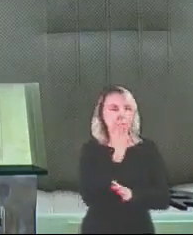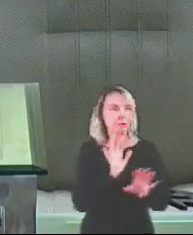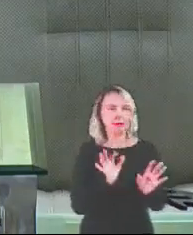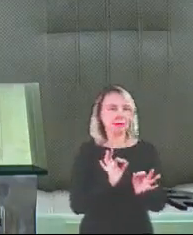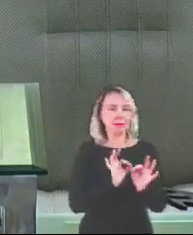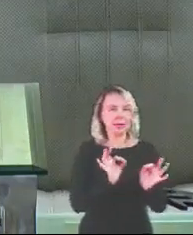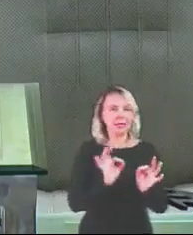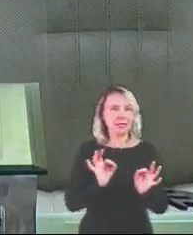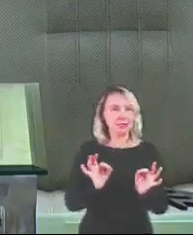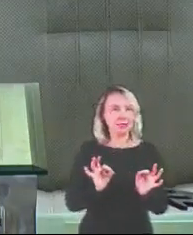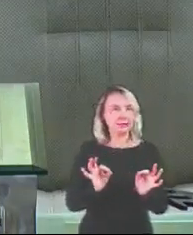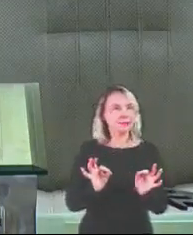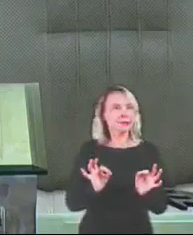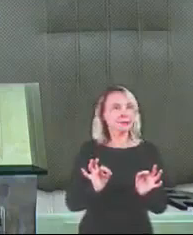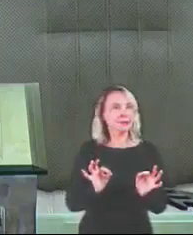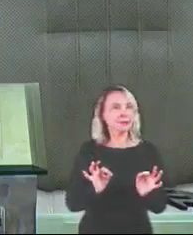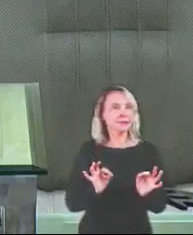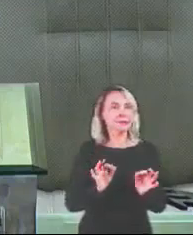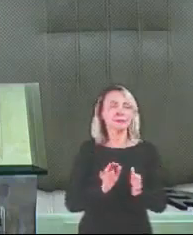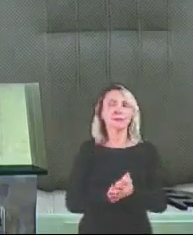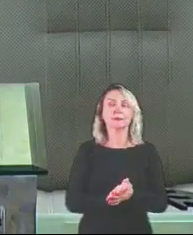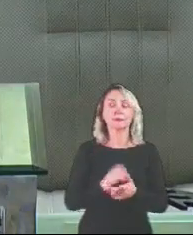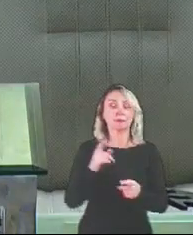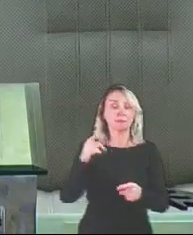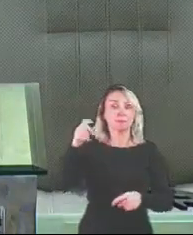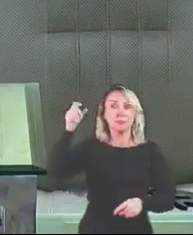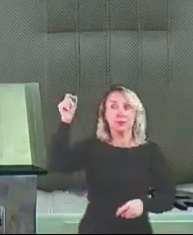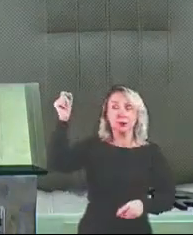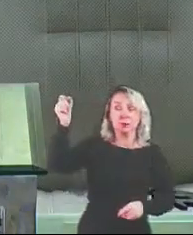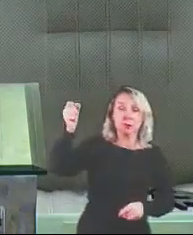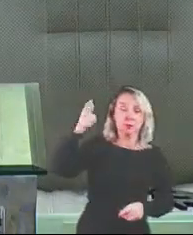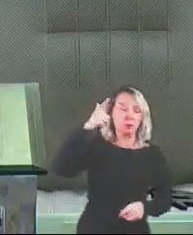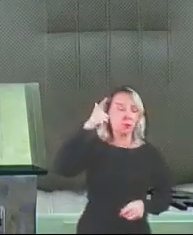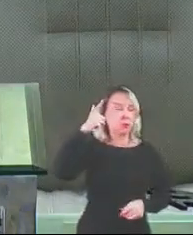sol crestou as plantas, murchou,